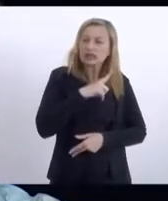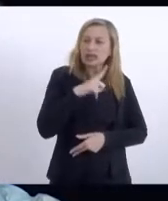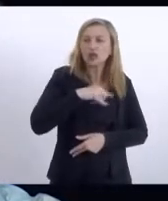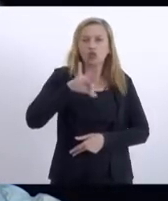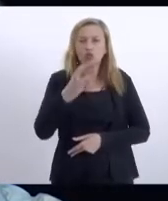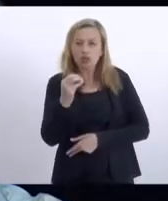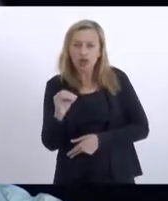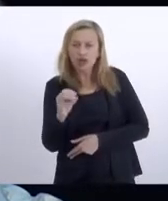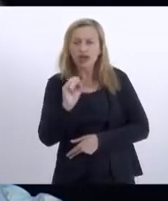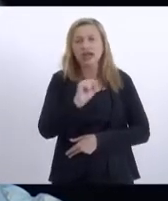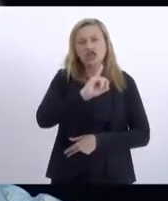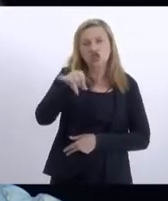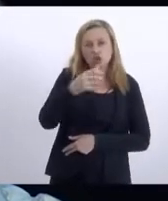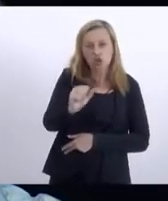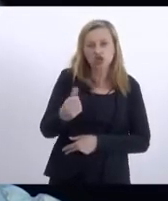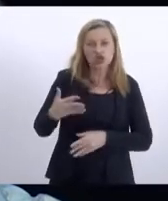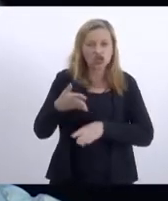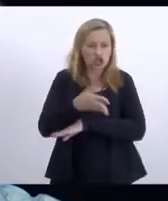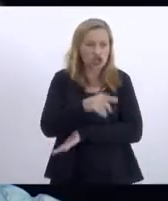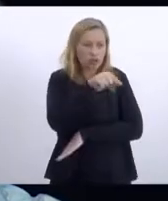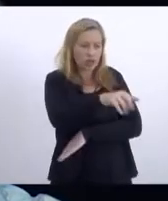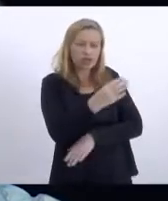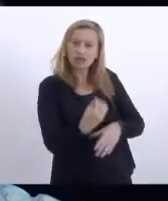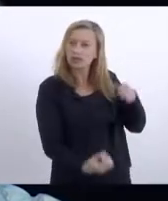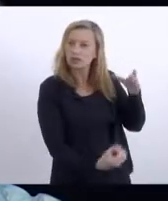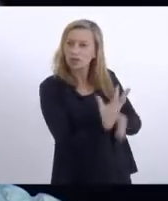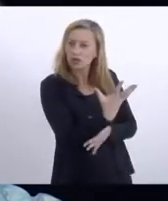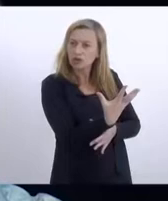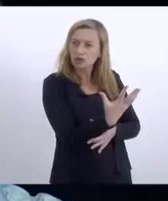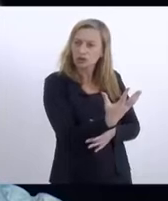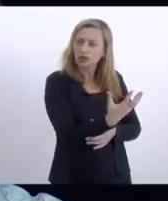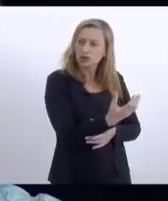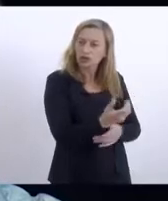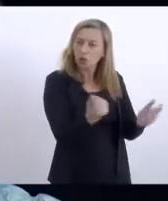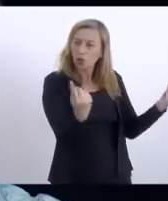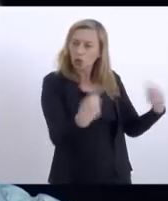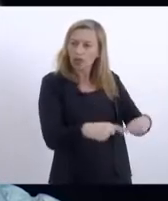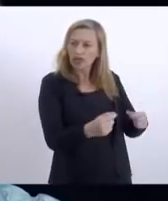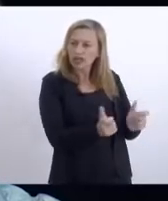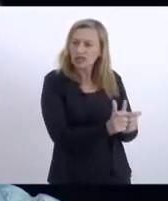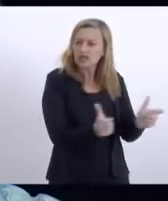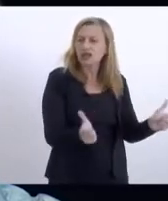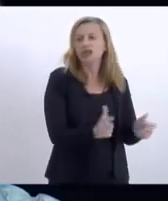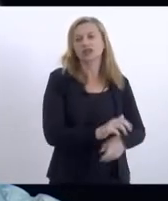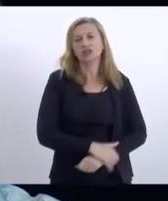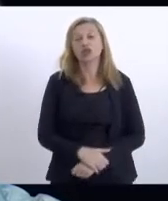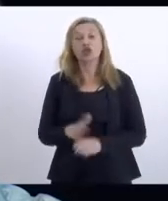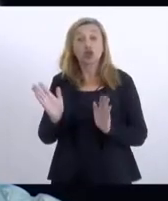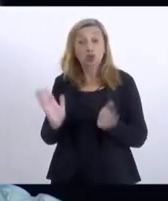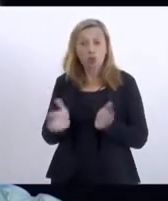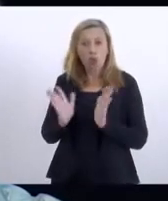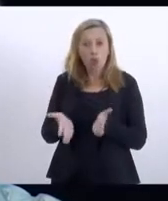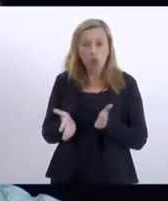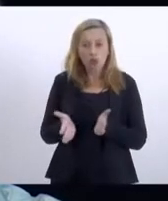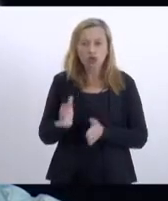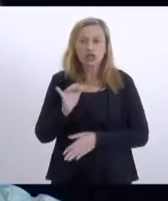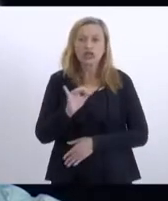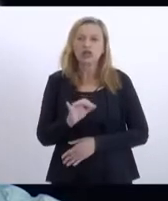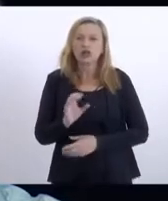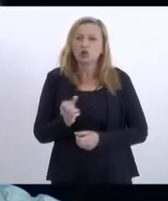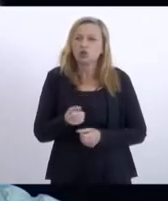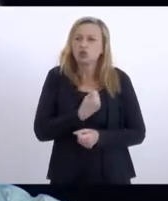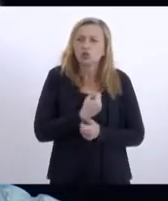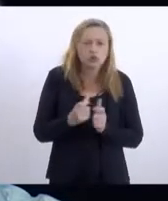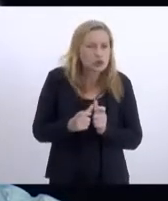para esses produtores numa condição altamente competitiva, presidente. E hoje, o insumo,